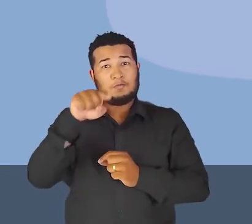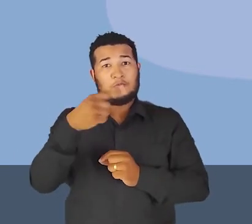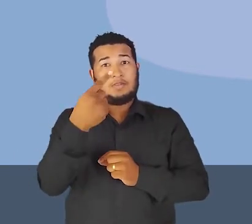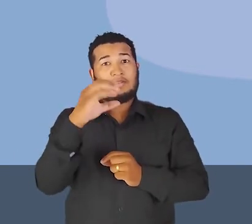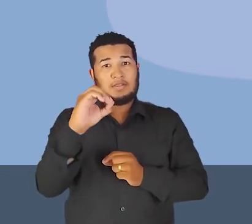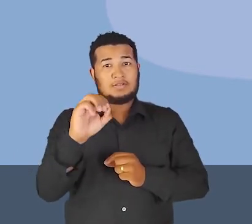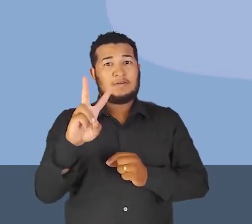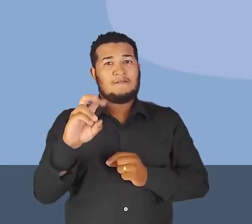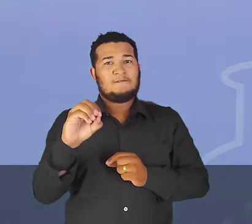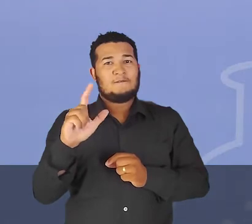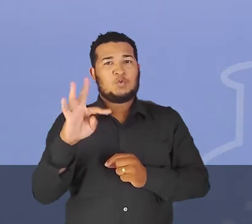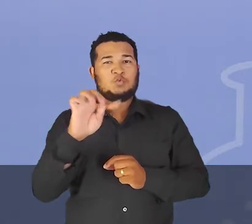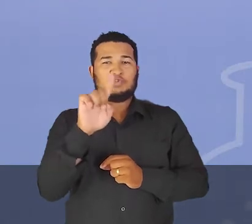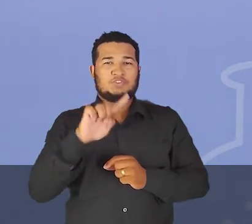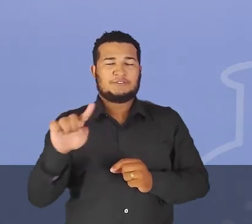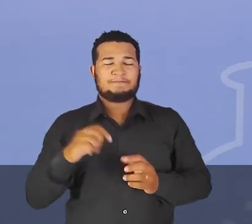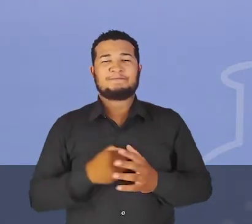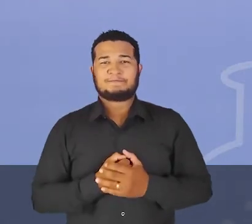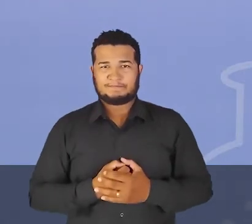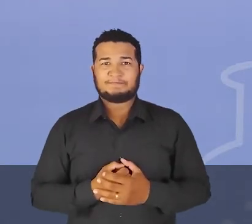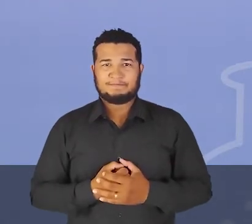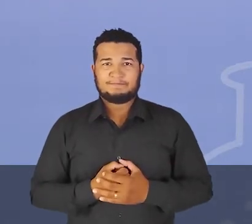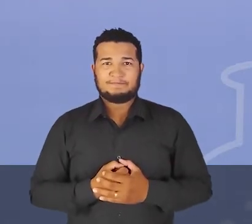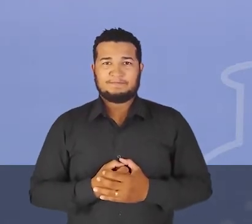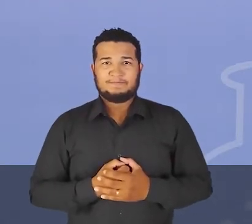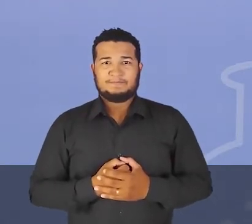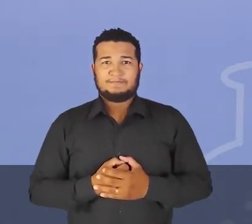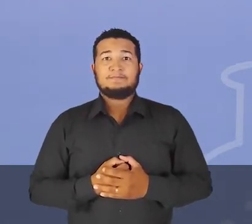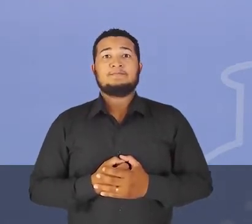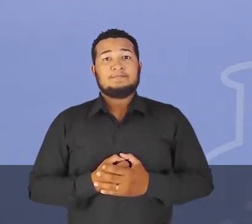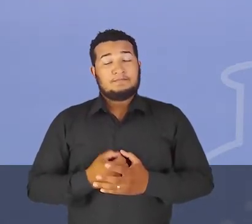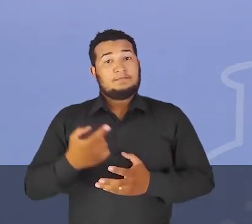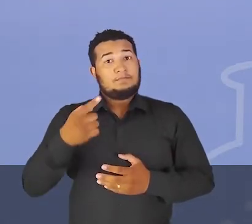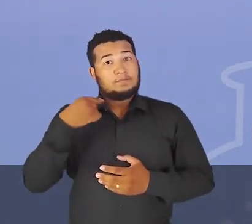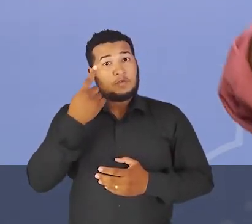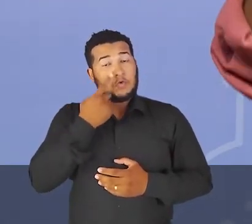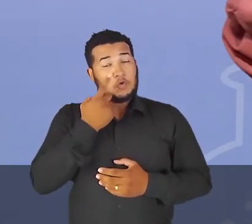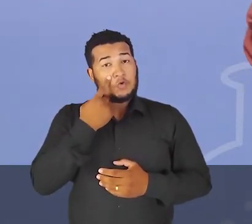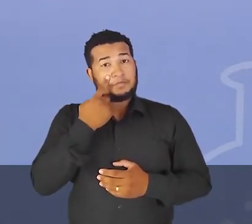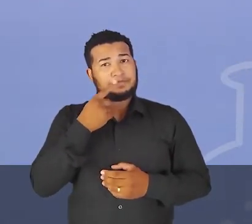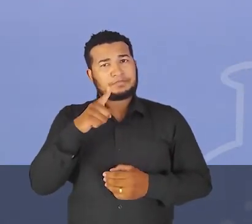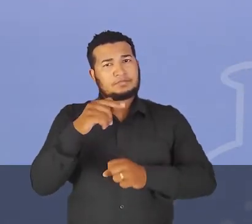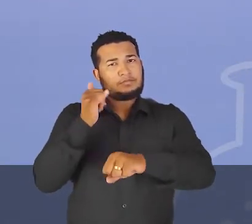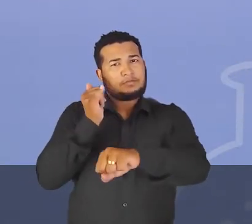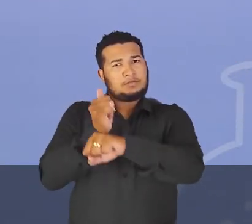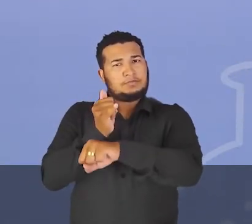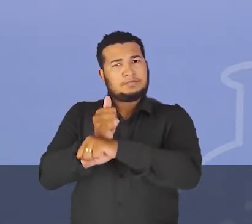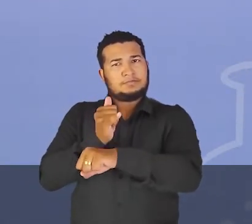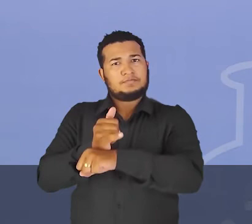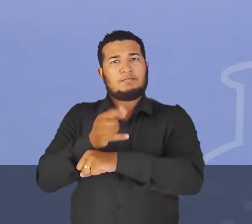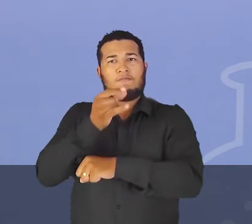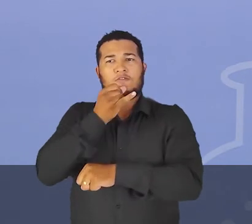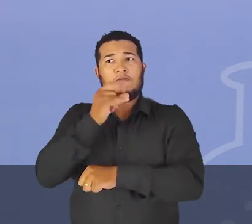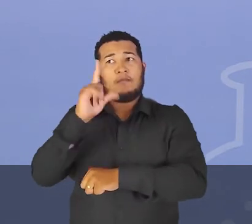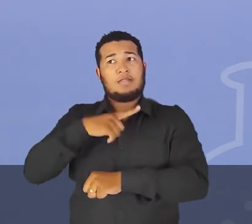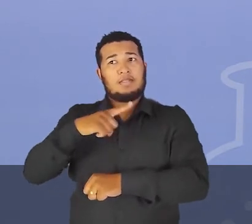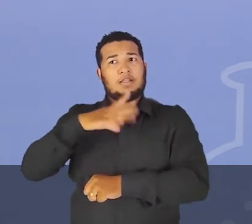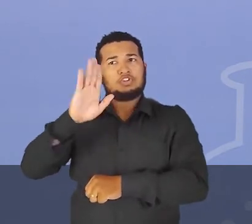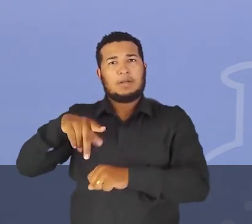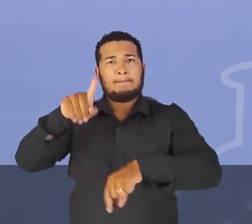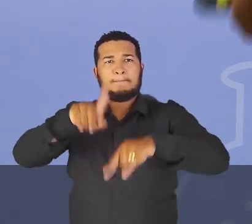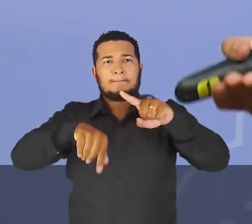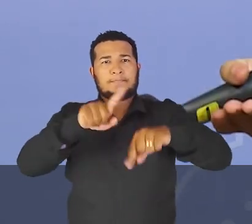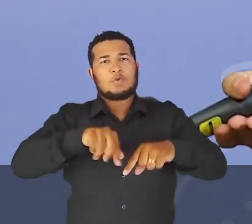1,10 volts. Olha aqui para mim. Fácil ou difícil? Então, presta atenção. Os metais são os materiais que são